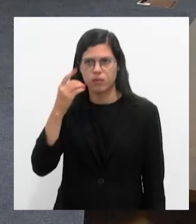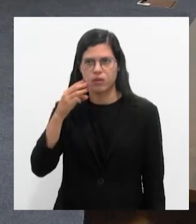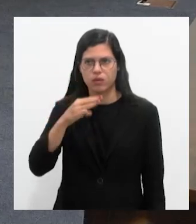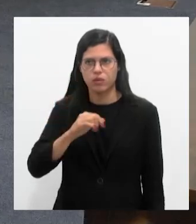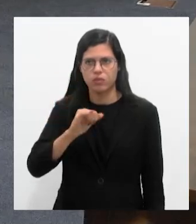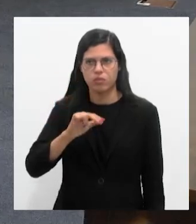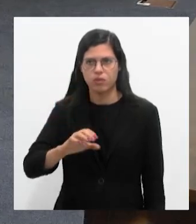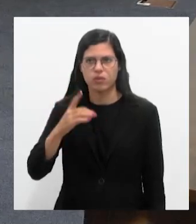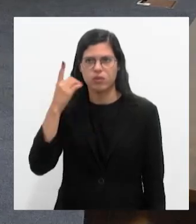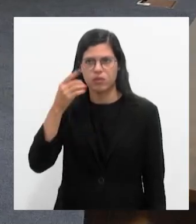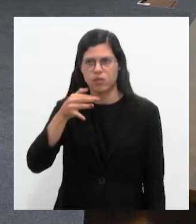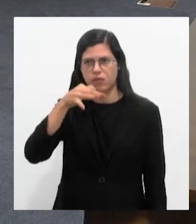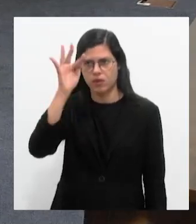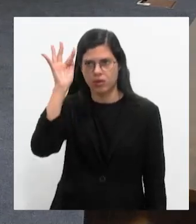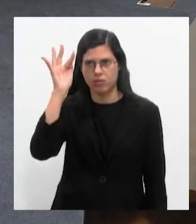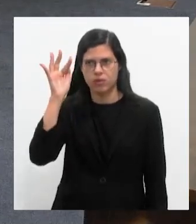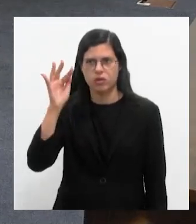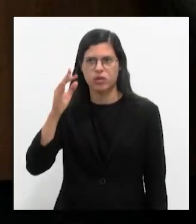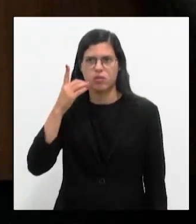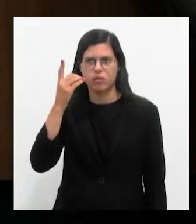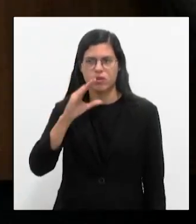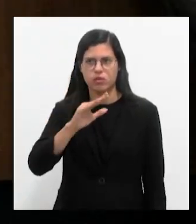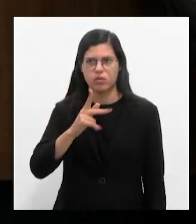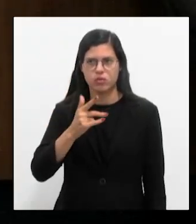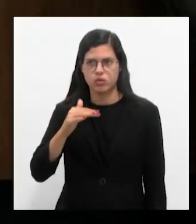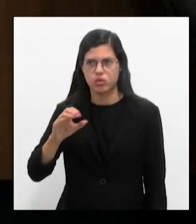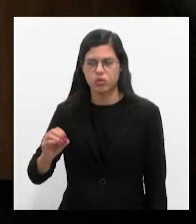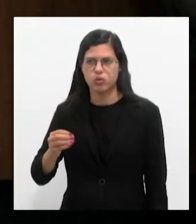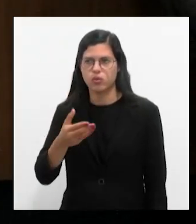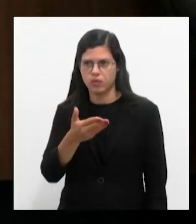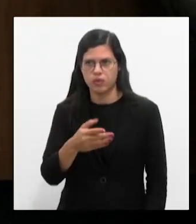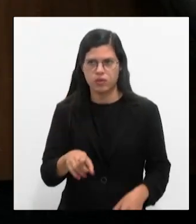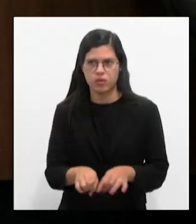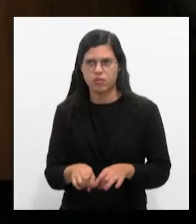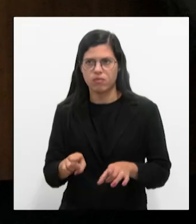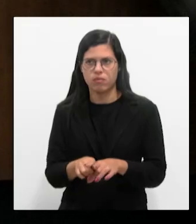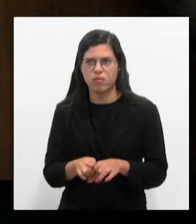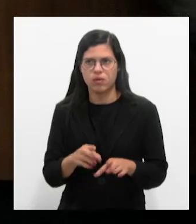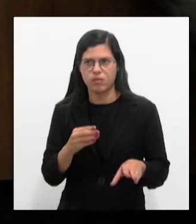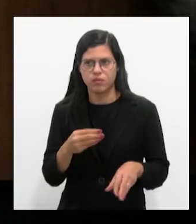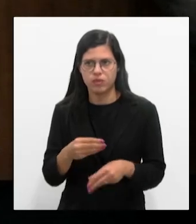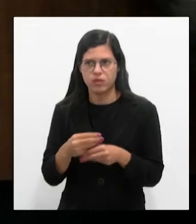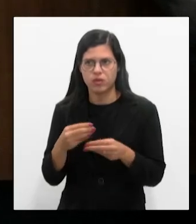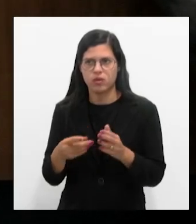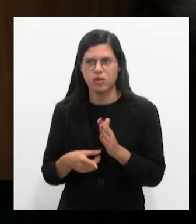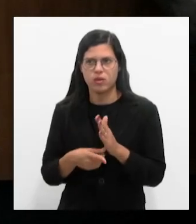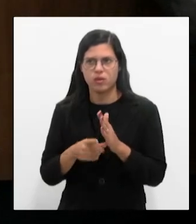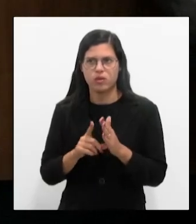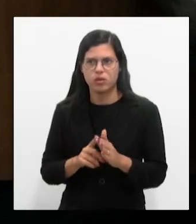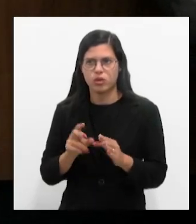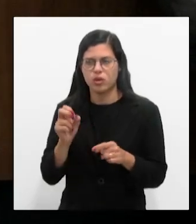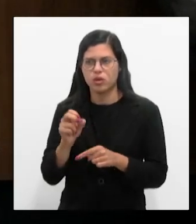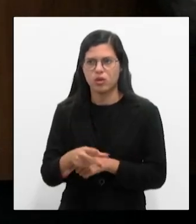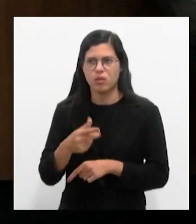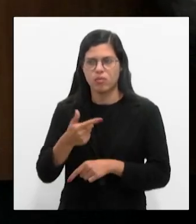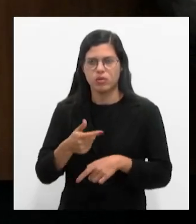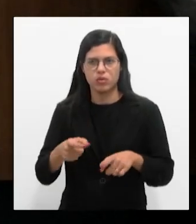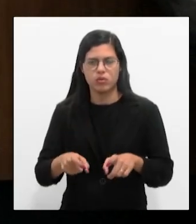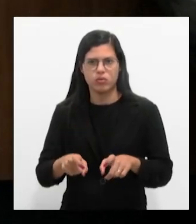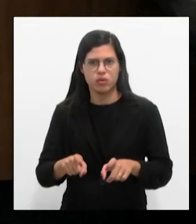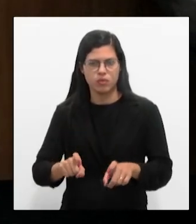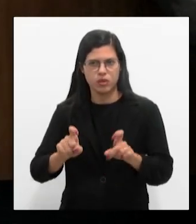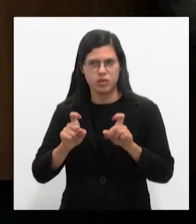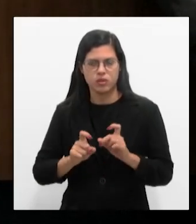Fred Pacheco, Chico Machado, Vossa Excelência, que contribuiu até assumir a vice-presidência da Casa, os trabalhos na